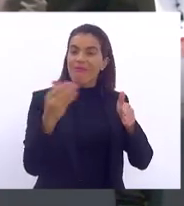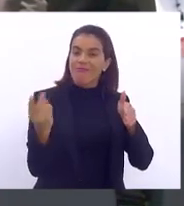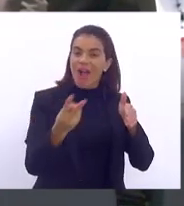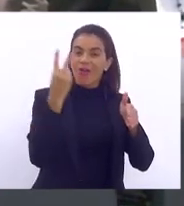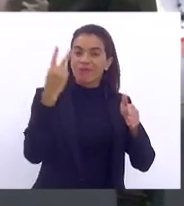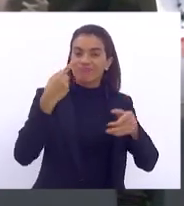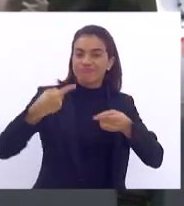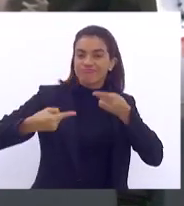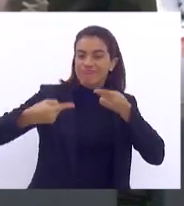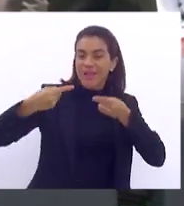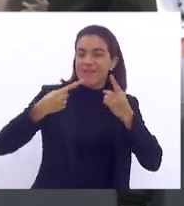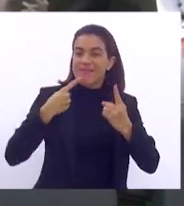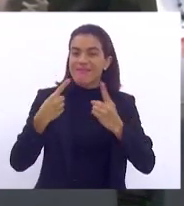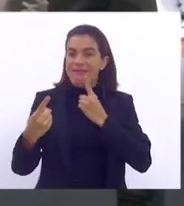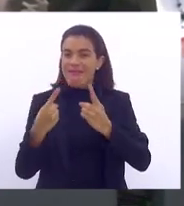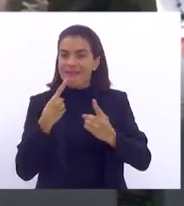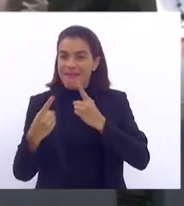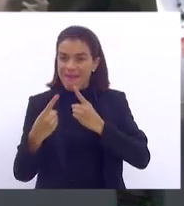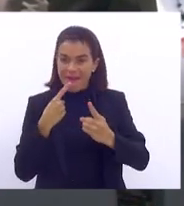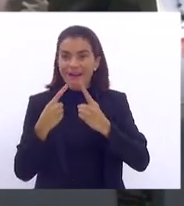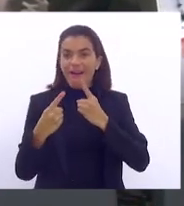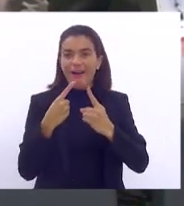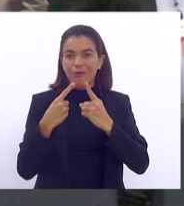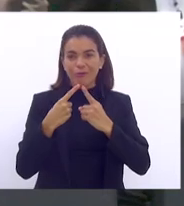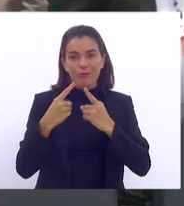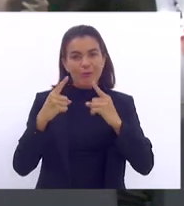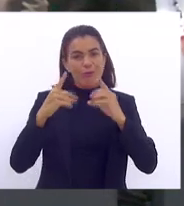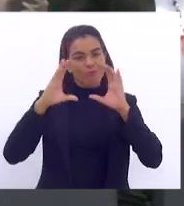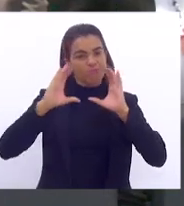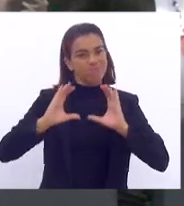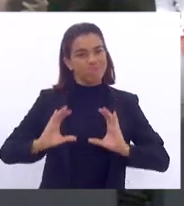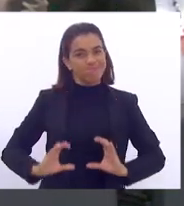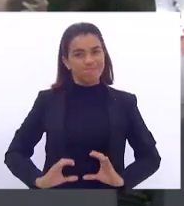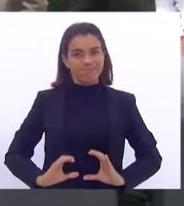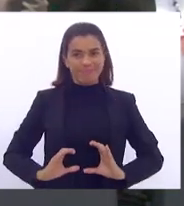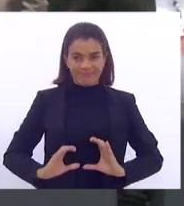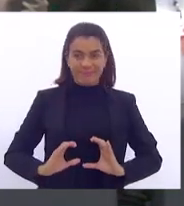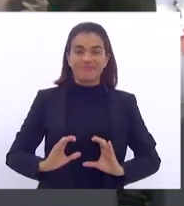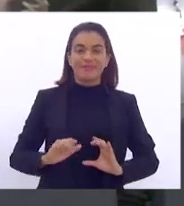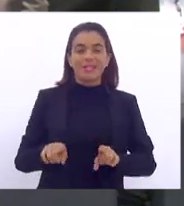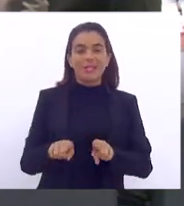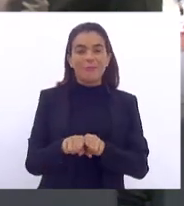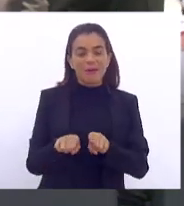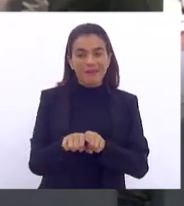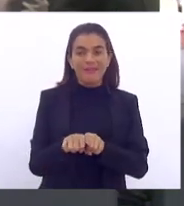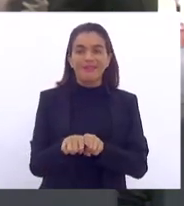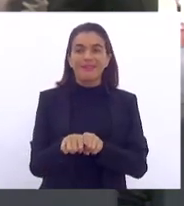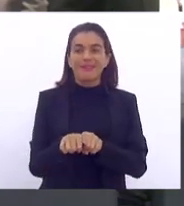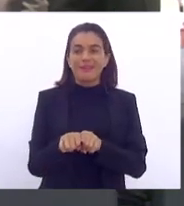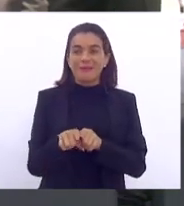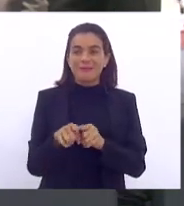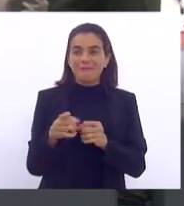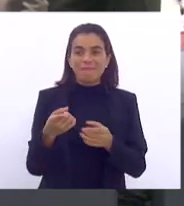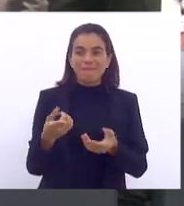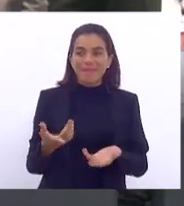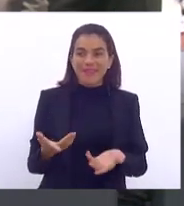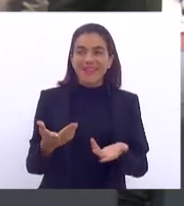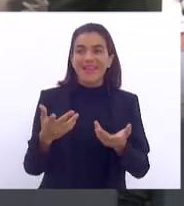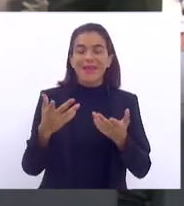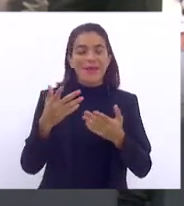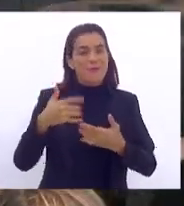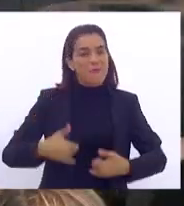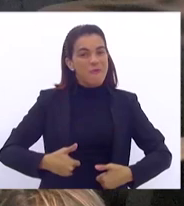poderes um ser humano íntegro E acima de tudo com um trato pessoal e inigualável é muito